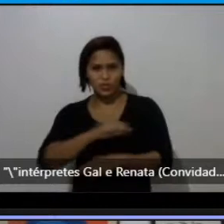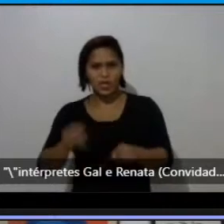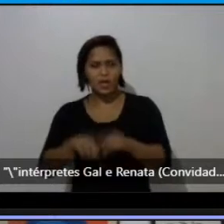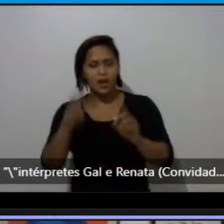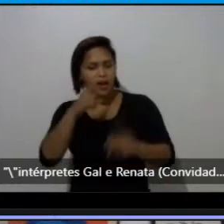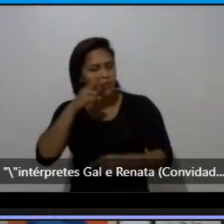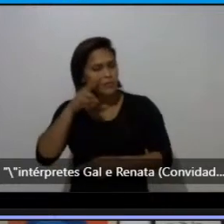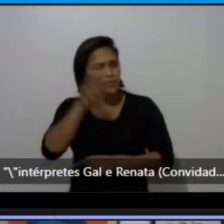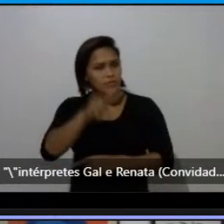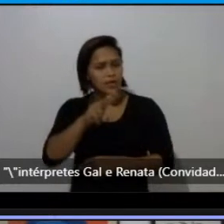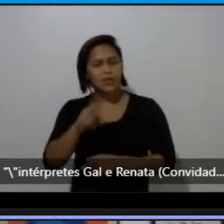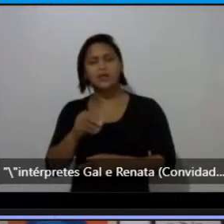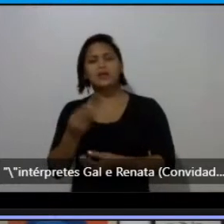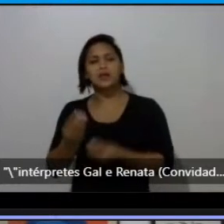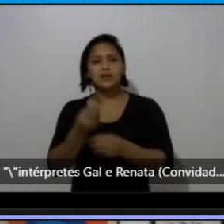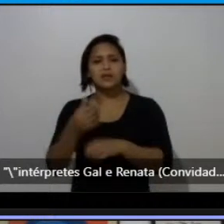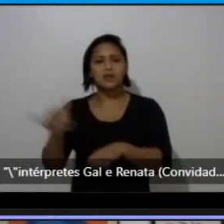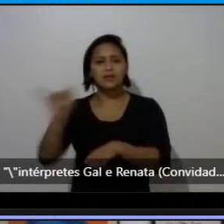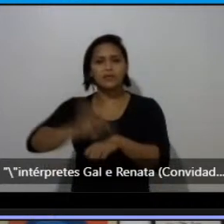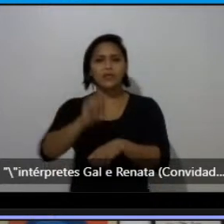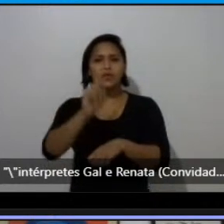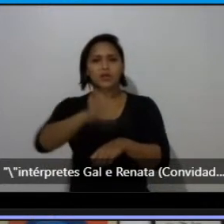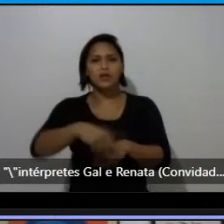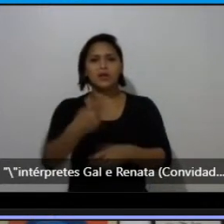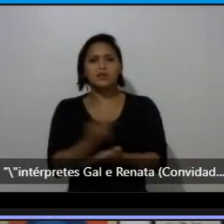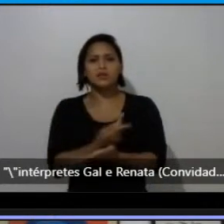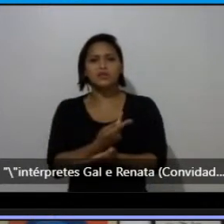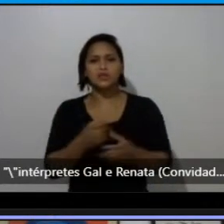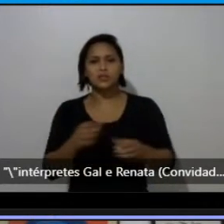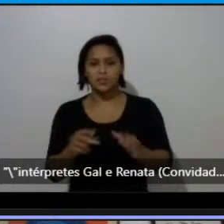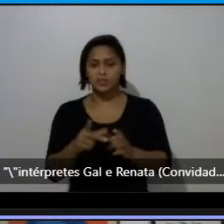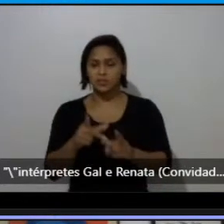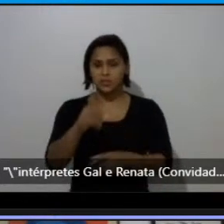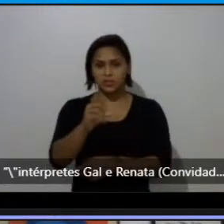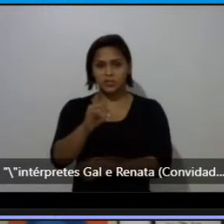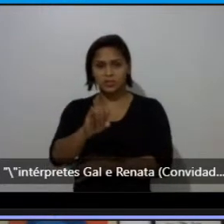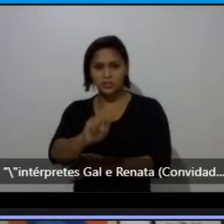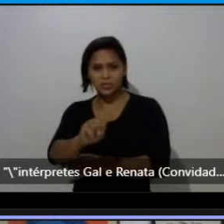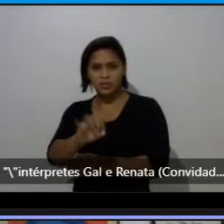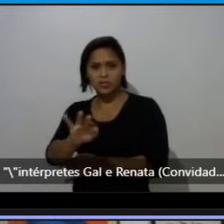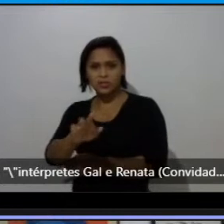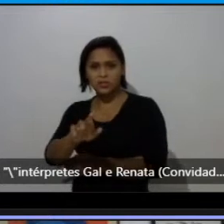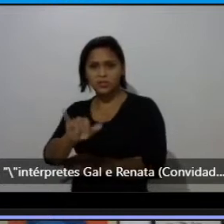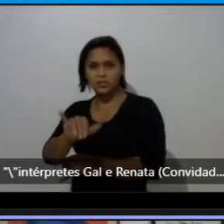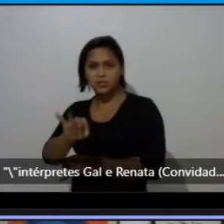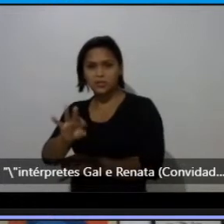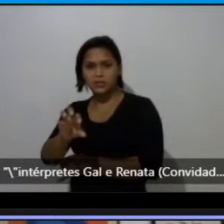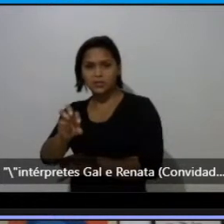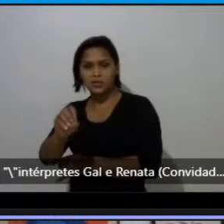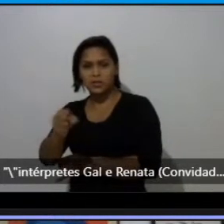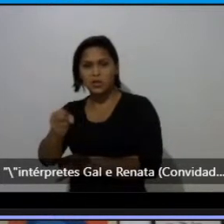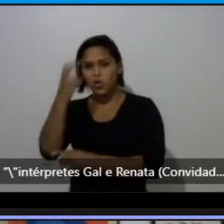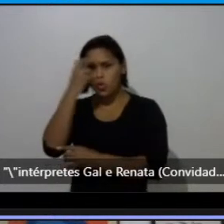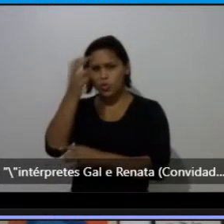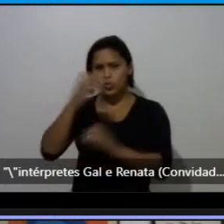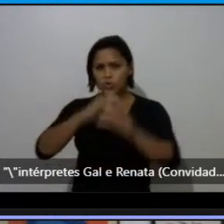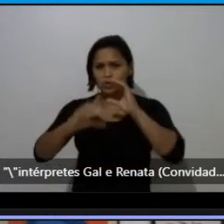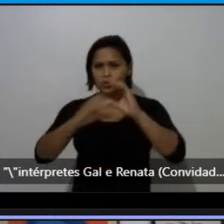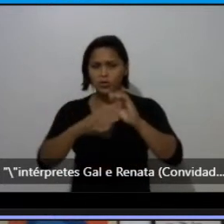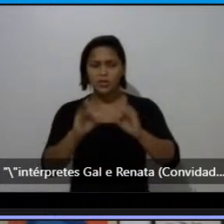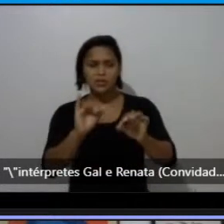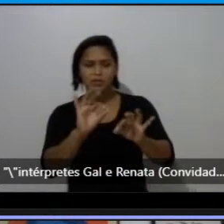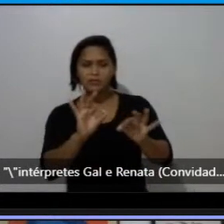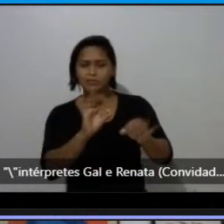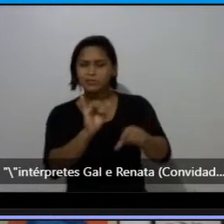dimensão do que a gente chama lá de distritos criativos, né? Então, a cultura, a comunicação desarticulando